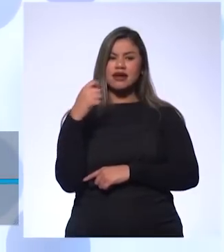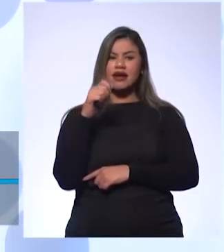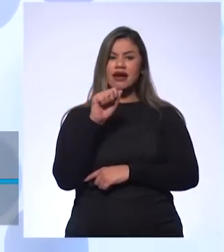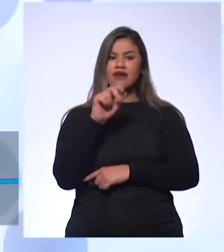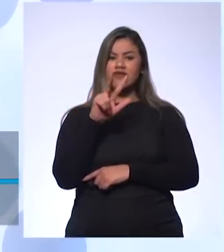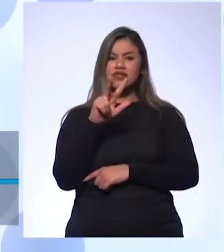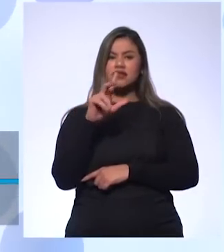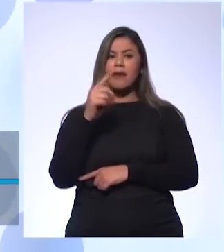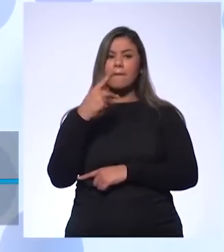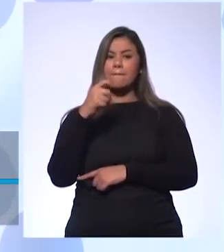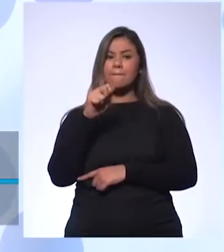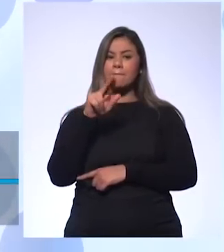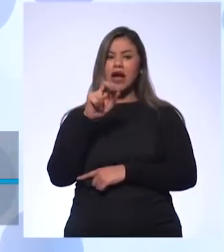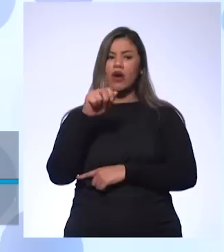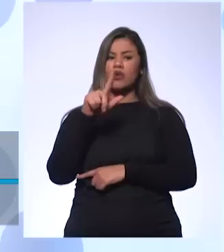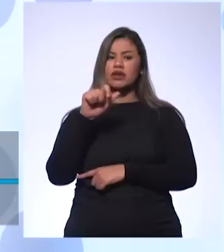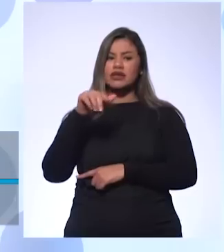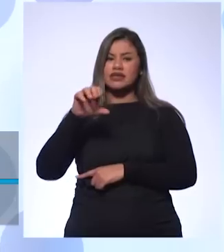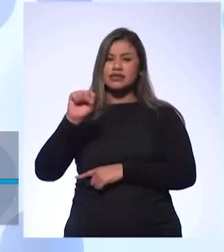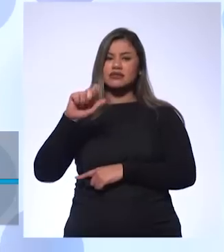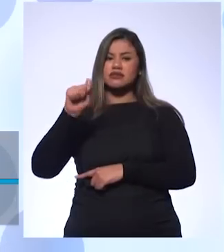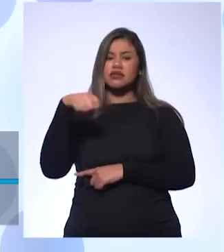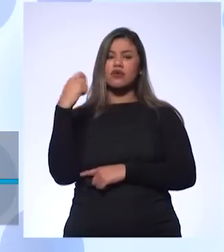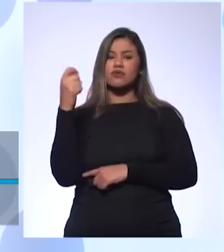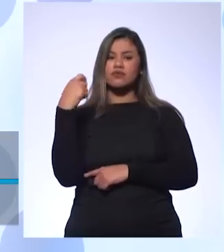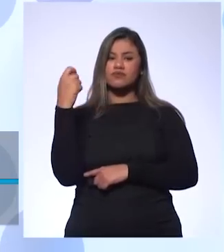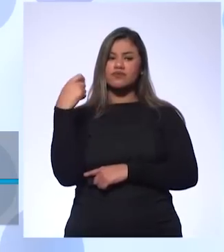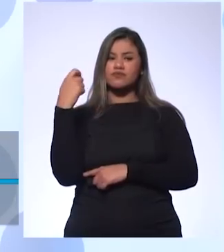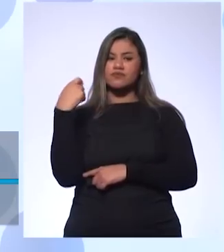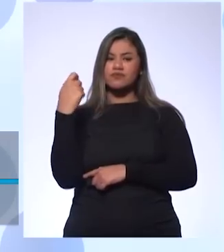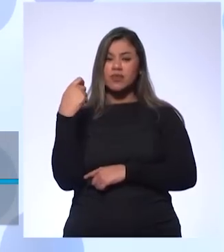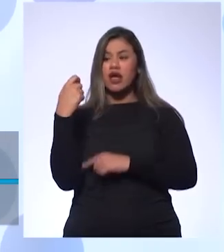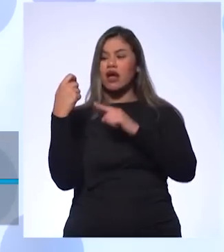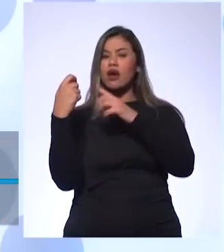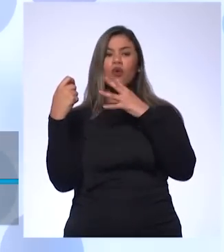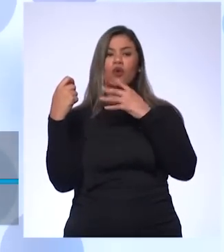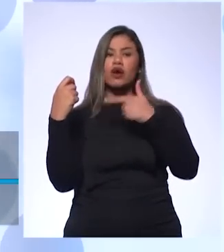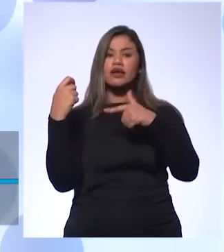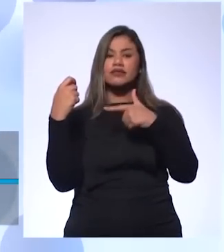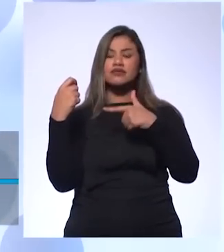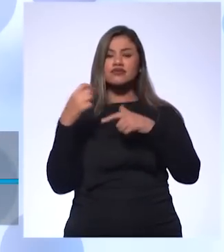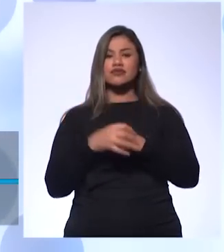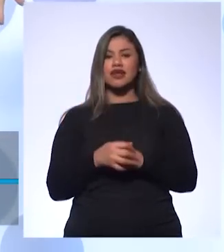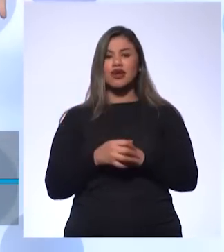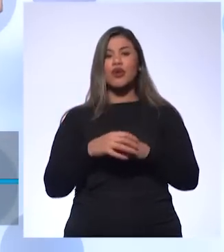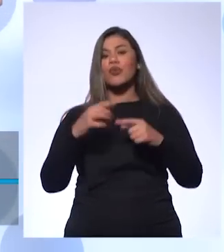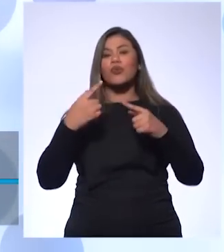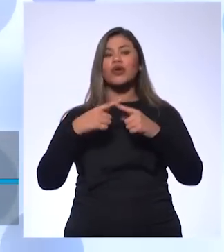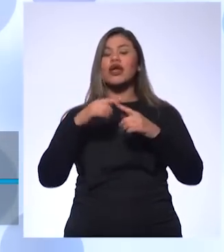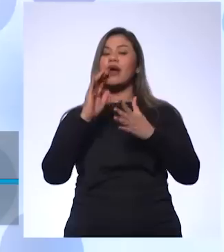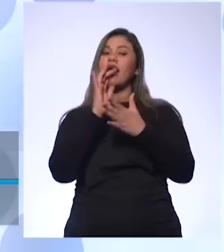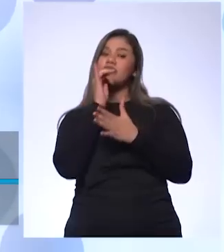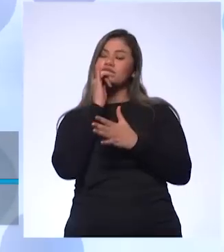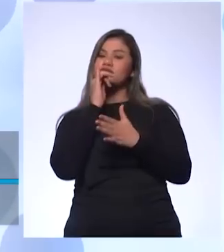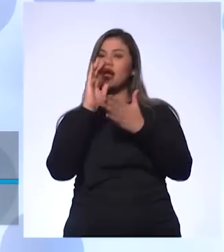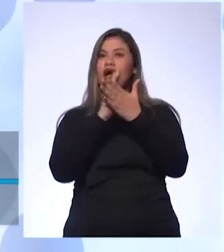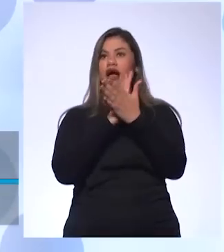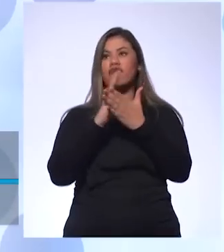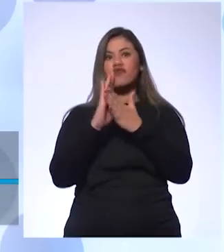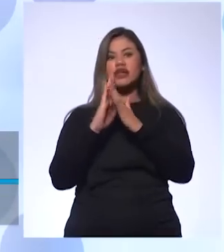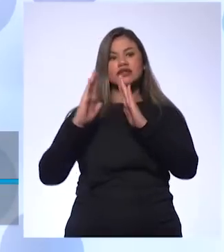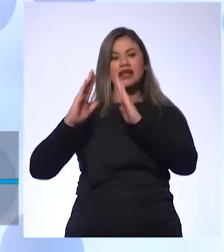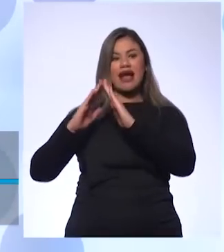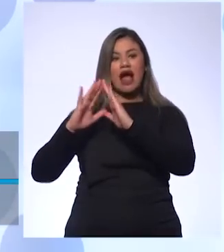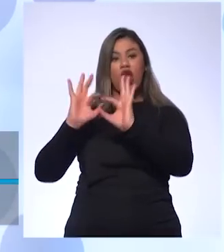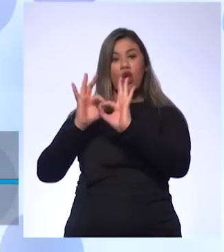para a geografia, para a história, bem como para a sociologia, não está necessariamente relacionada a um lugar afastado do centro. Que normalmente a gente pega